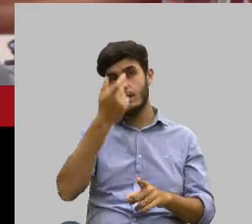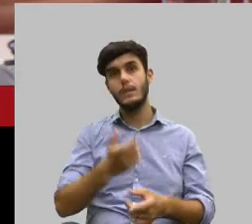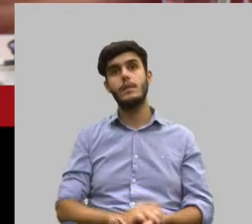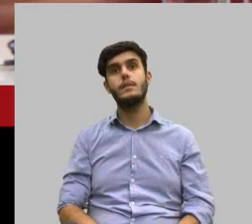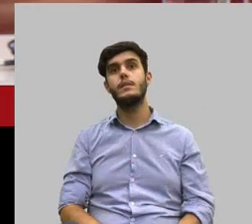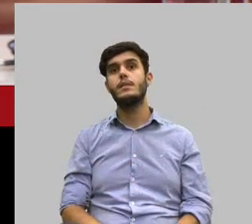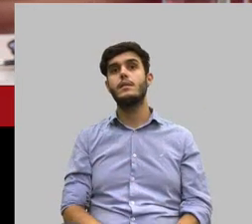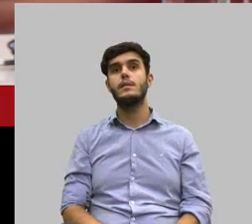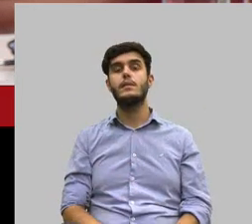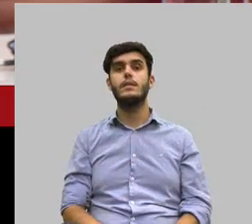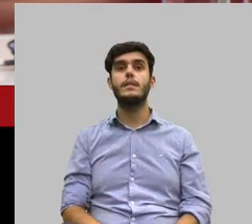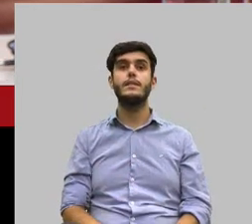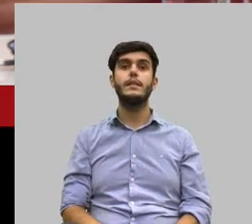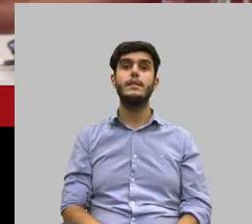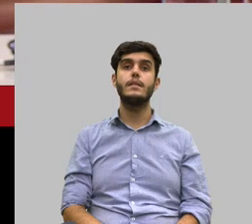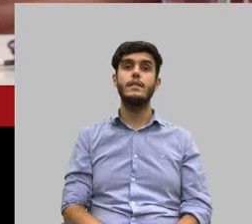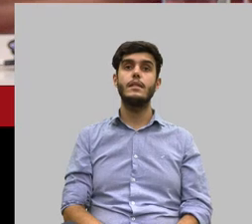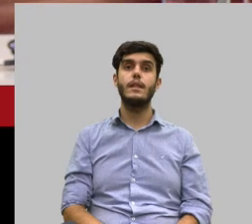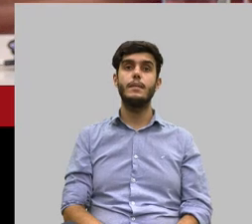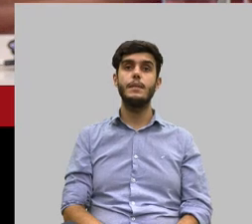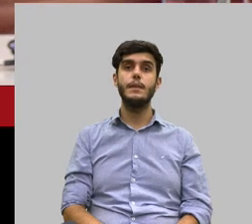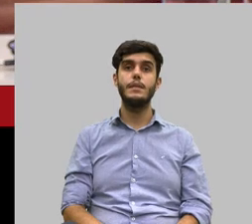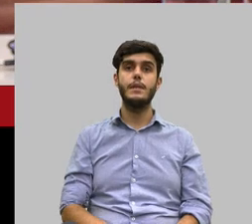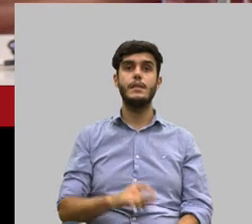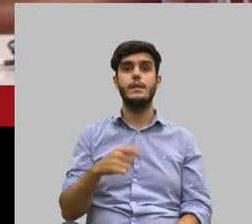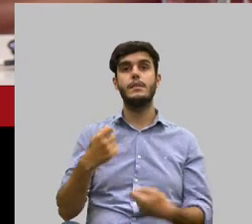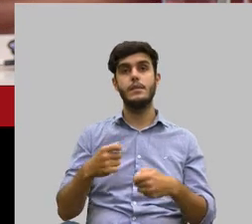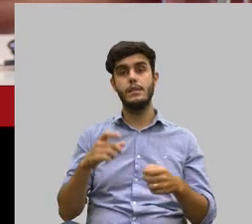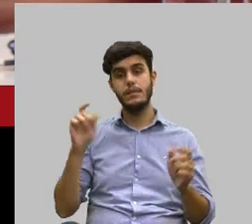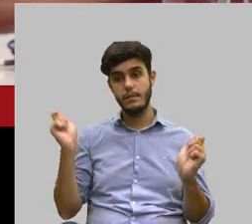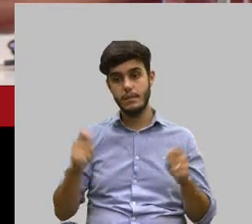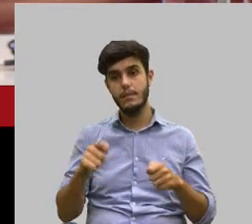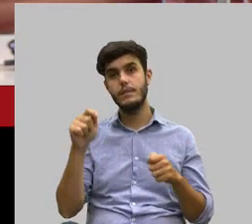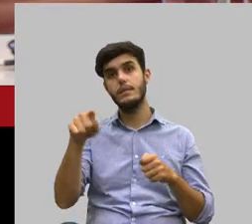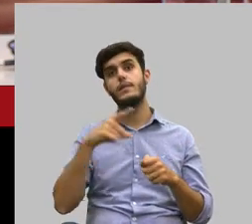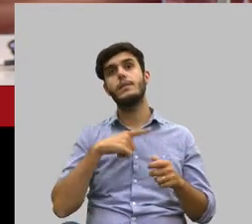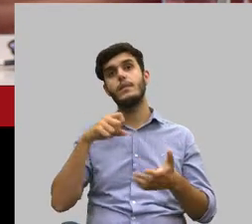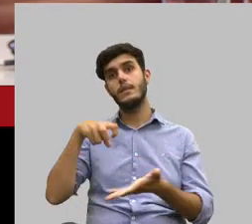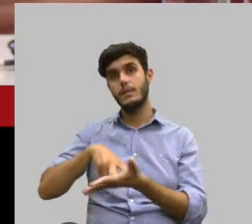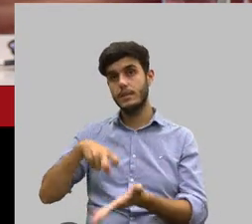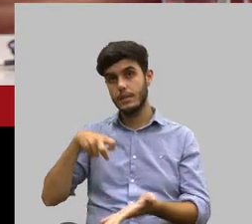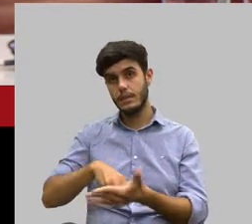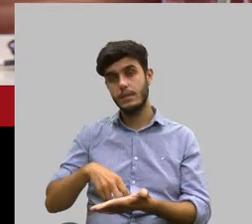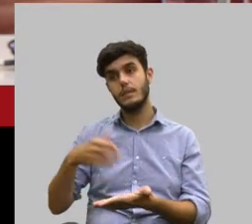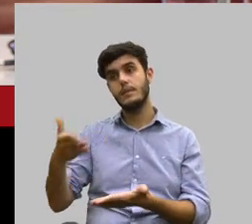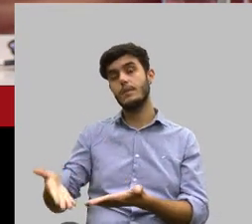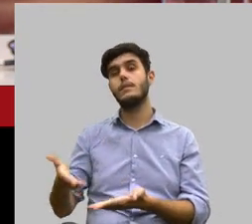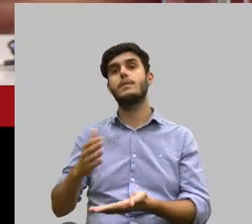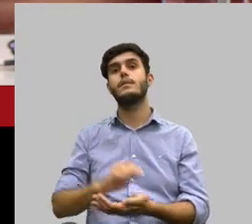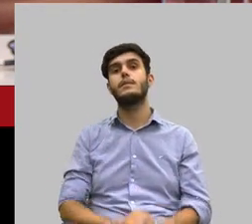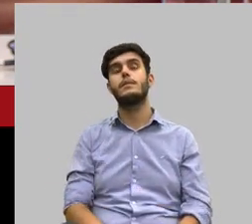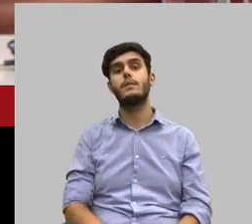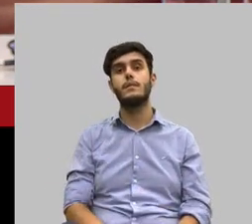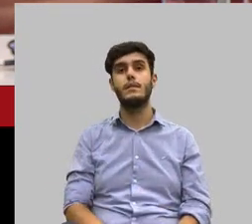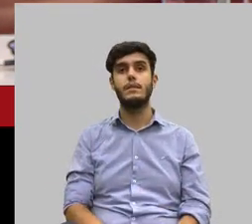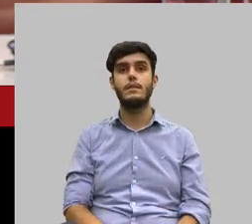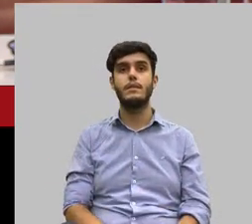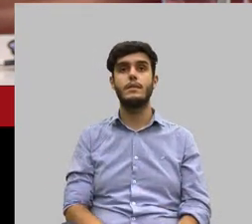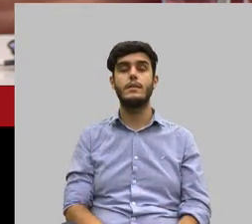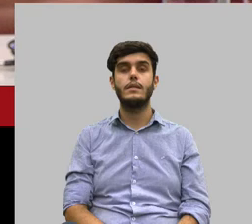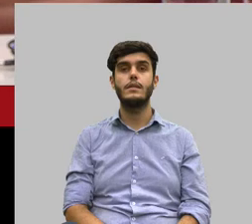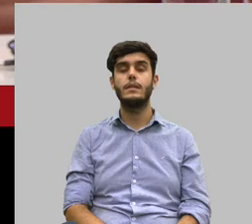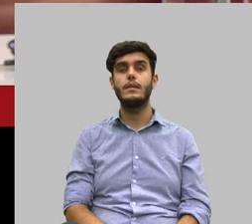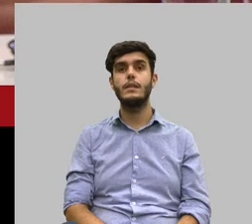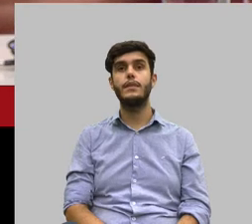núcleo de uma su corregedoria precisamos é da efetividade da punição assim como você não avança o sinal de trânsito porque